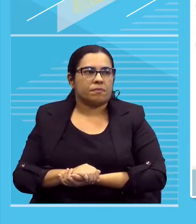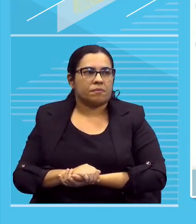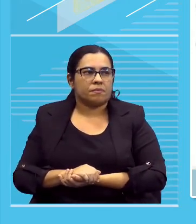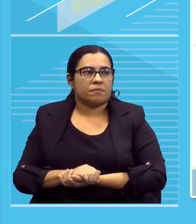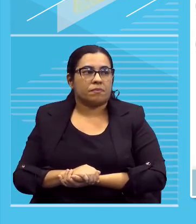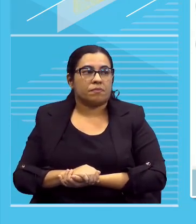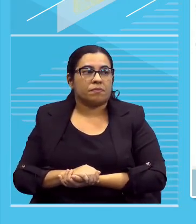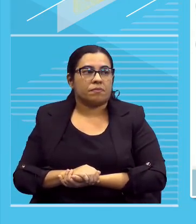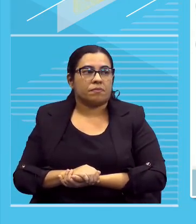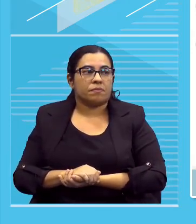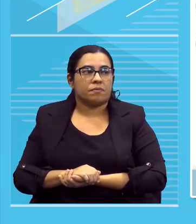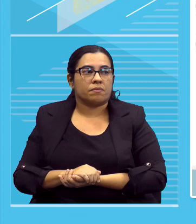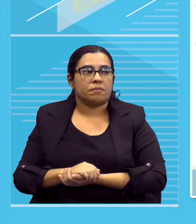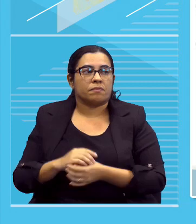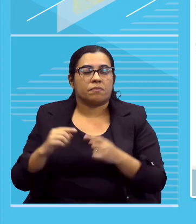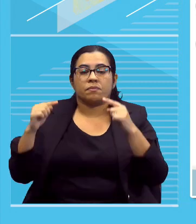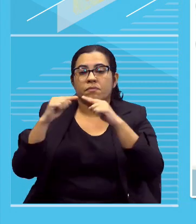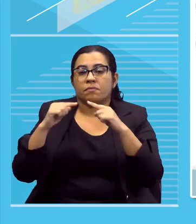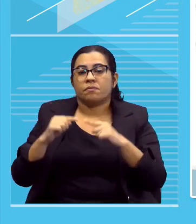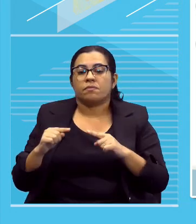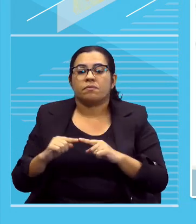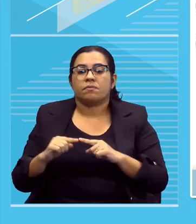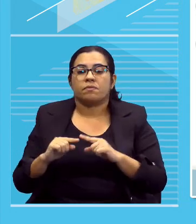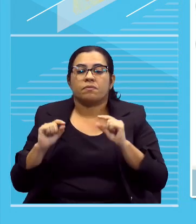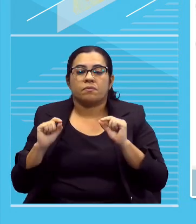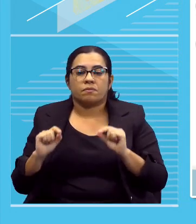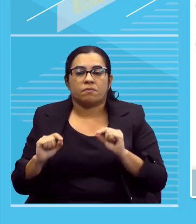naturalmente com implemento de